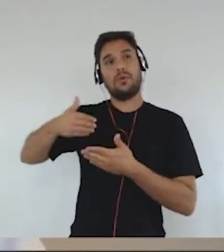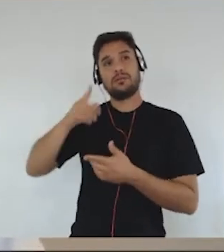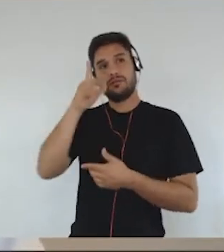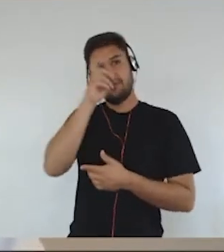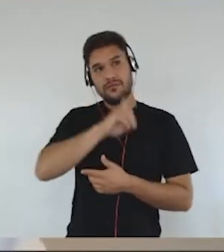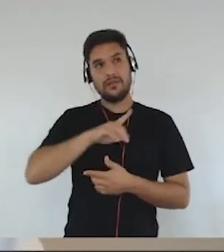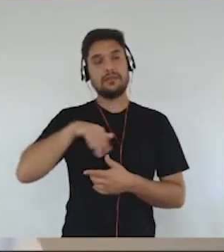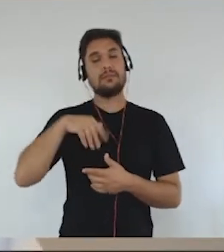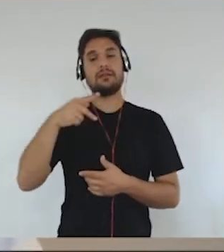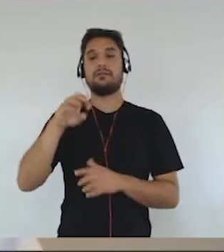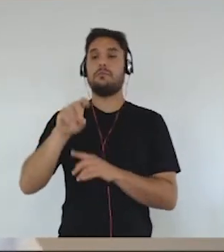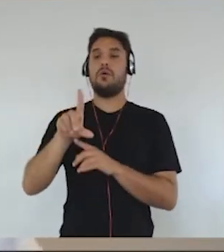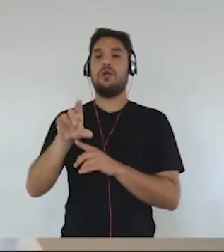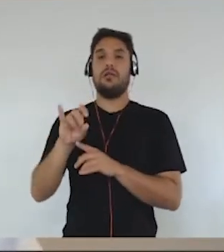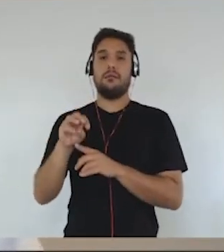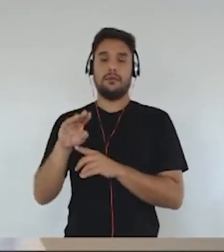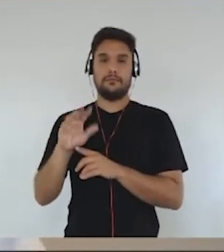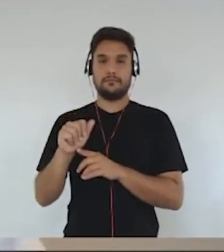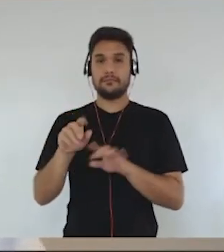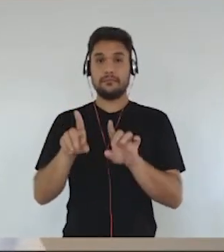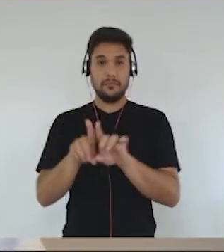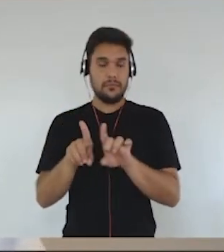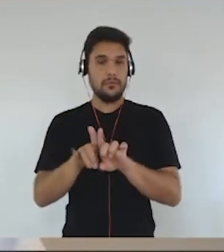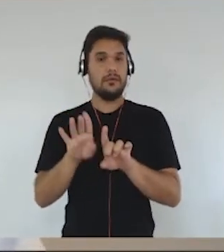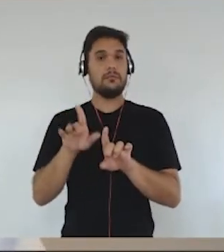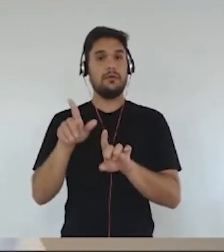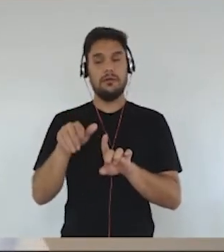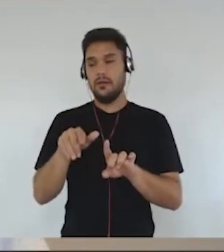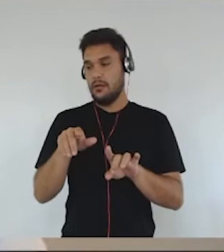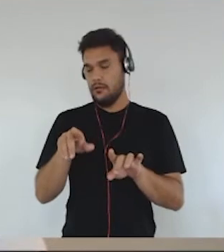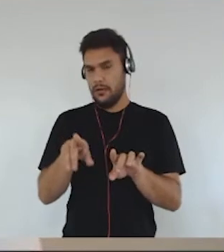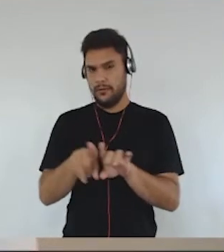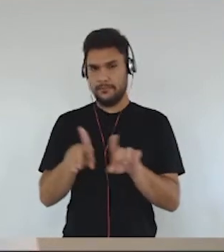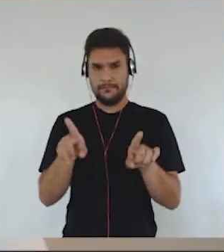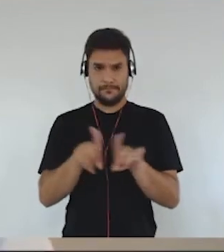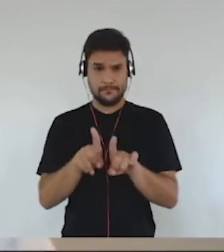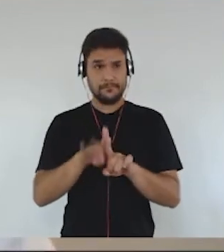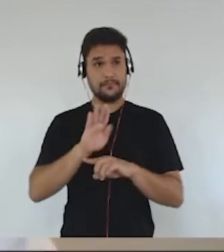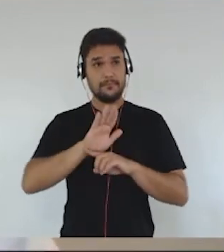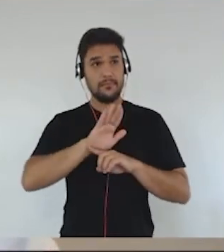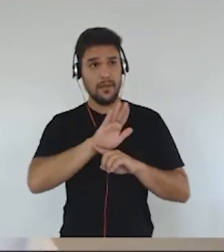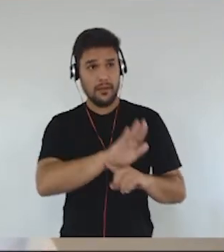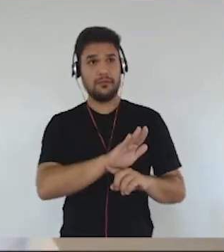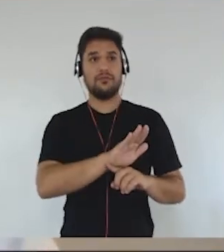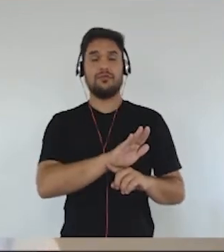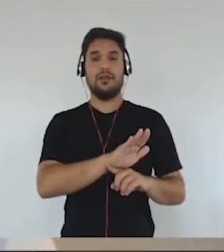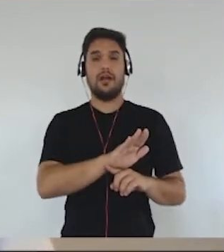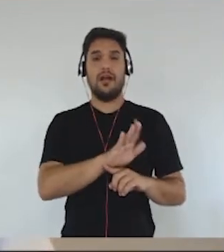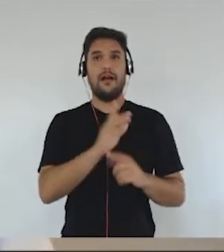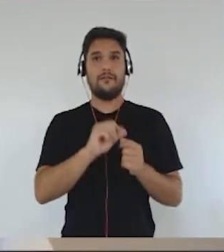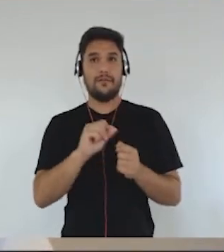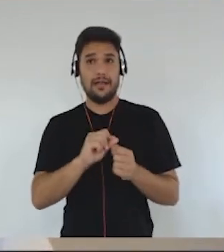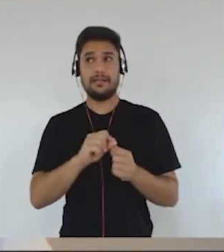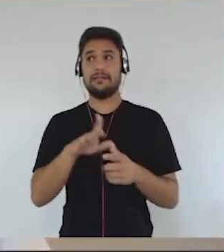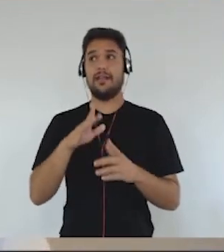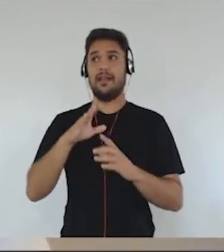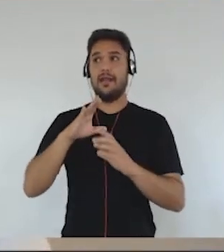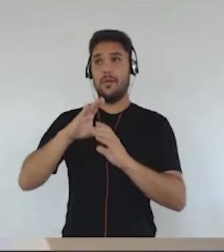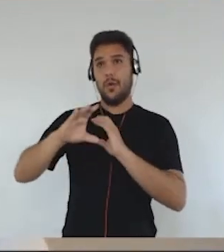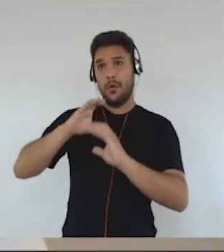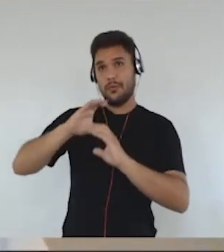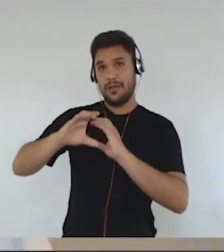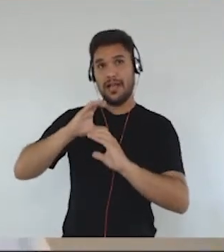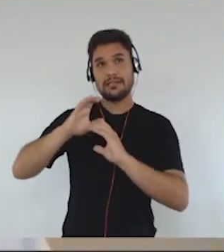mais polêmicas, então ele está ali também na posição de quem vai ajudar a fazer a partir de uma